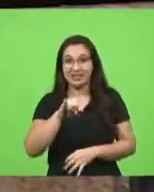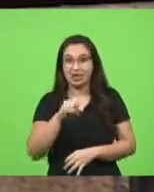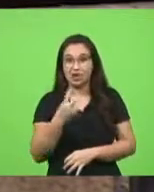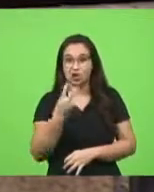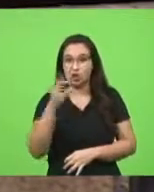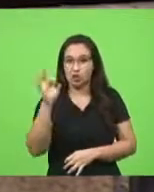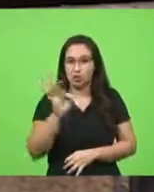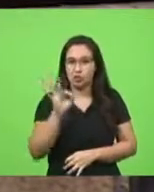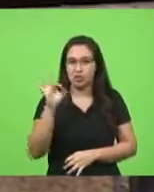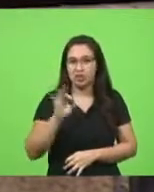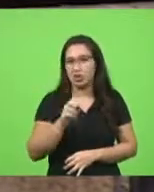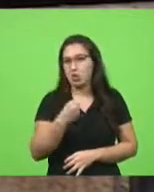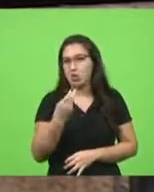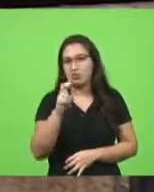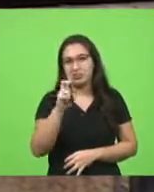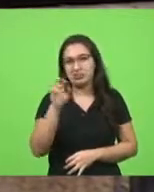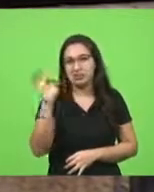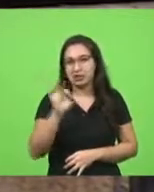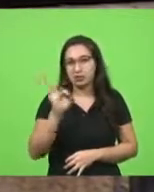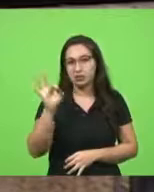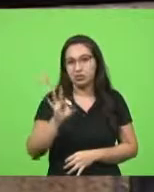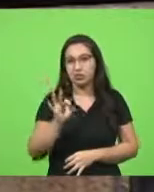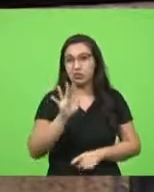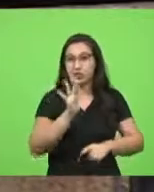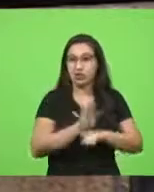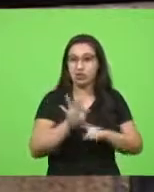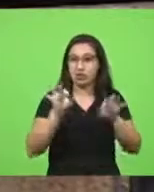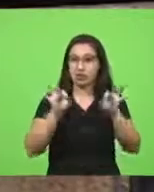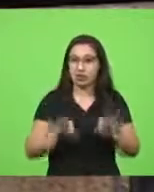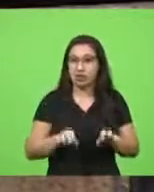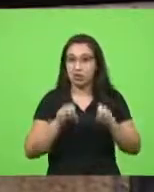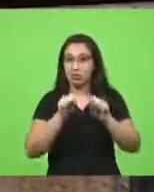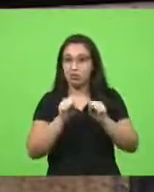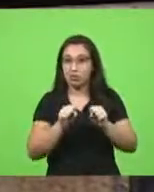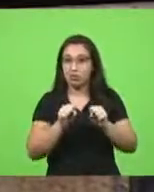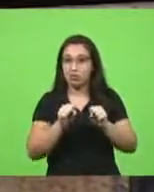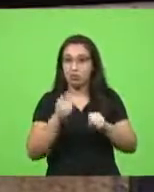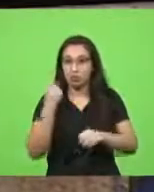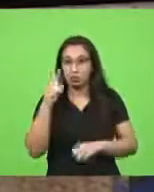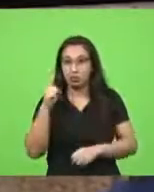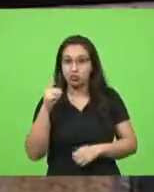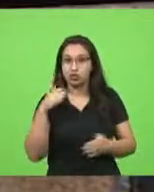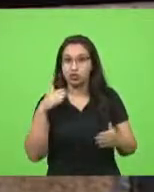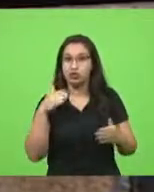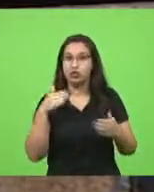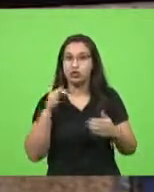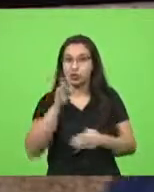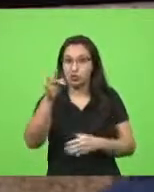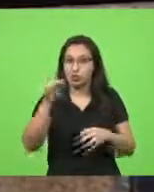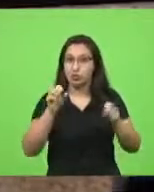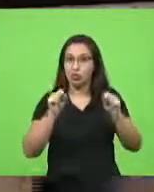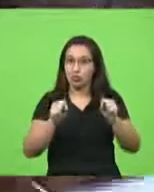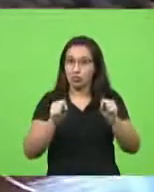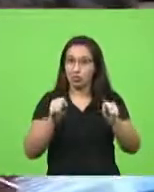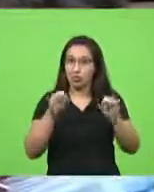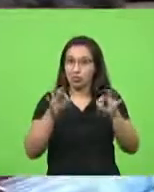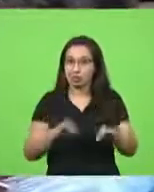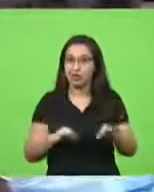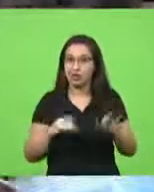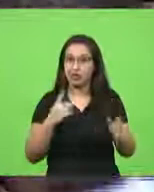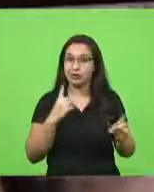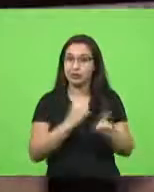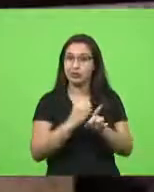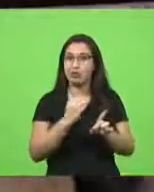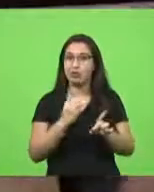de 5% de ajudar, e um dia isso vai vir à tona, porque na prática está ajudando, quem vão ser os